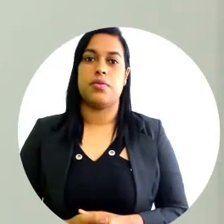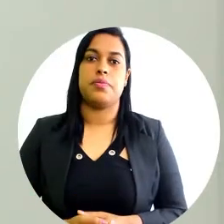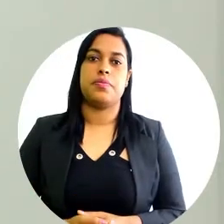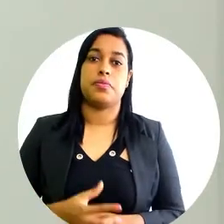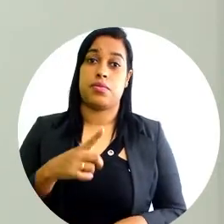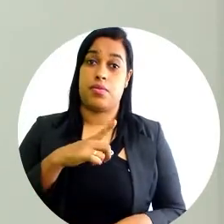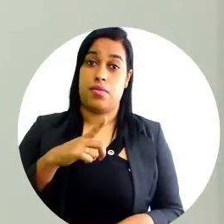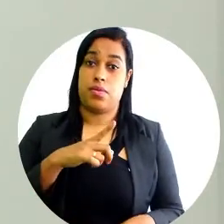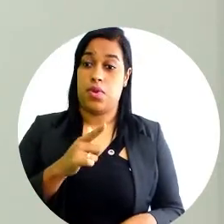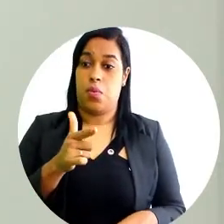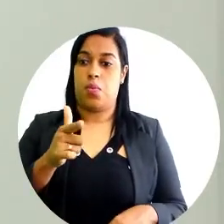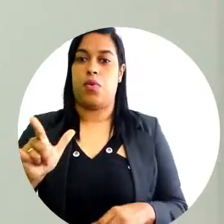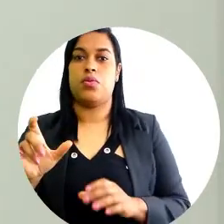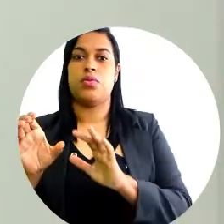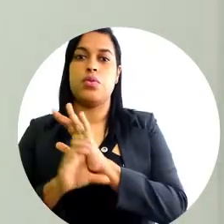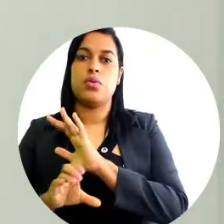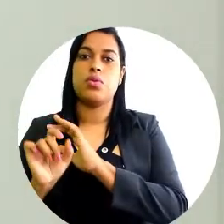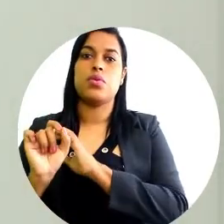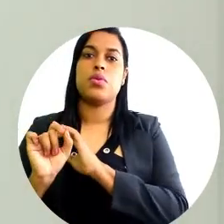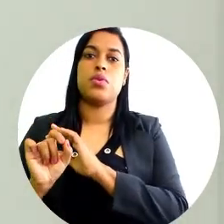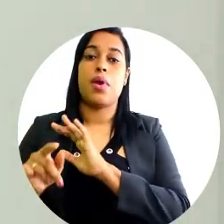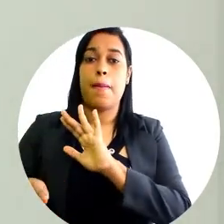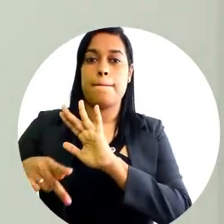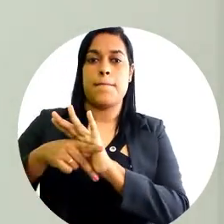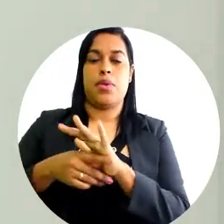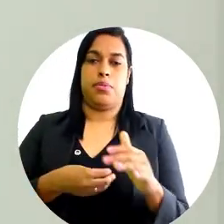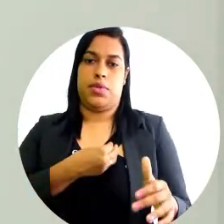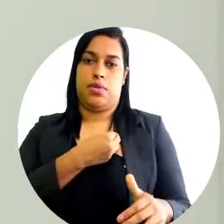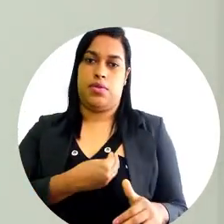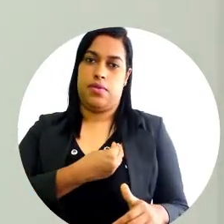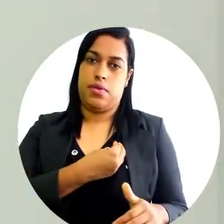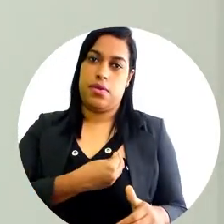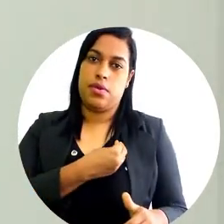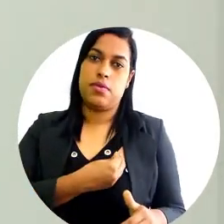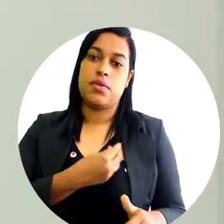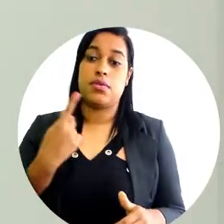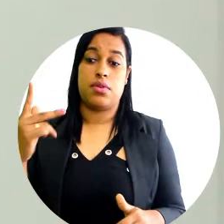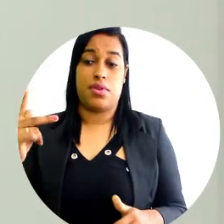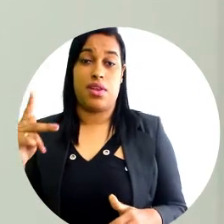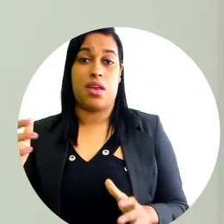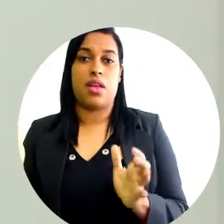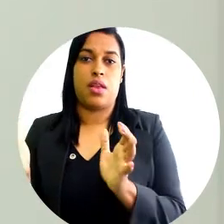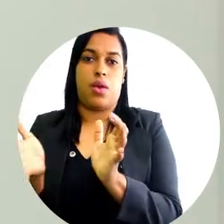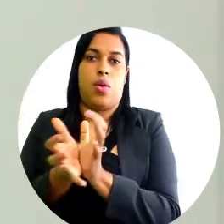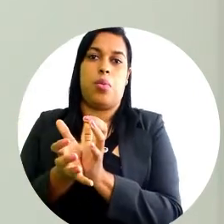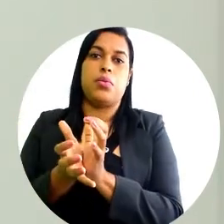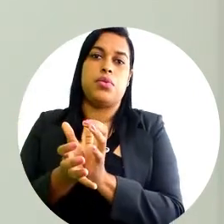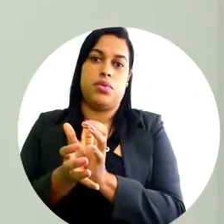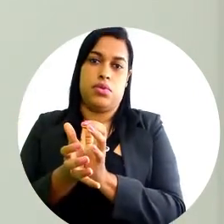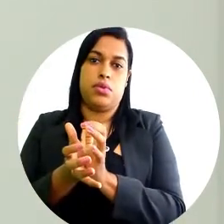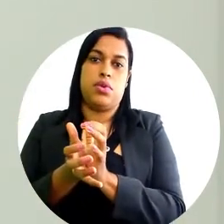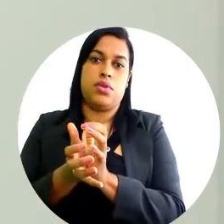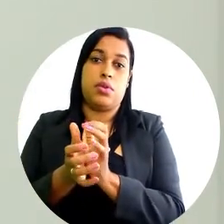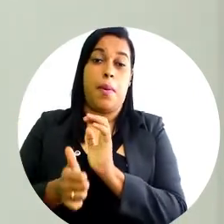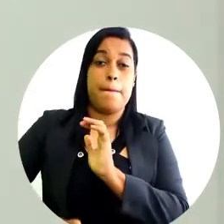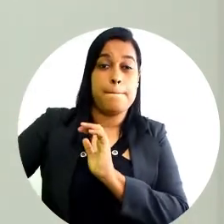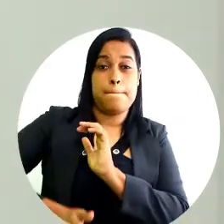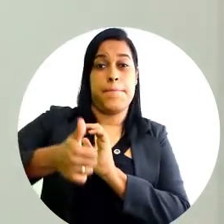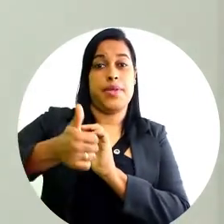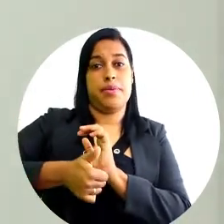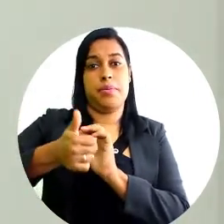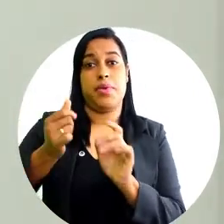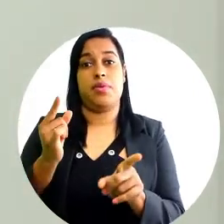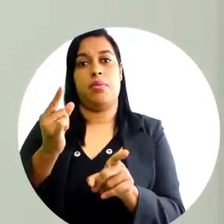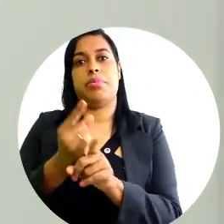aprendizagem, existe um outro conteúdo que é a própria vivência naquela comunidade, onde